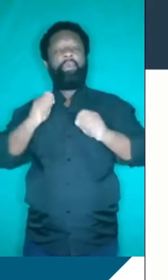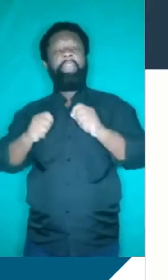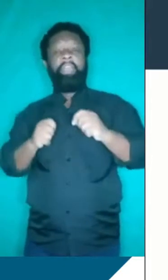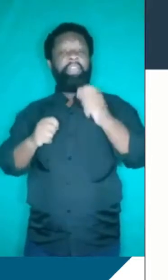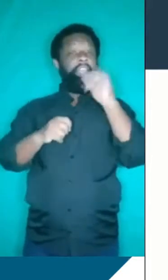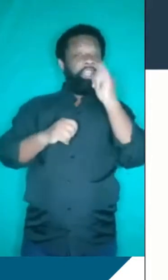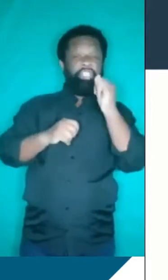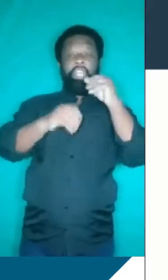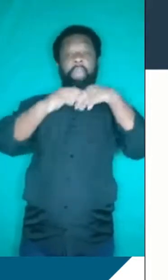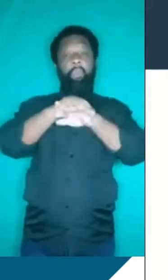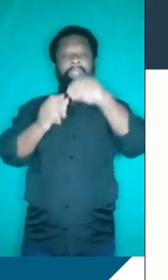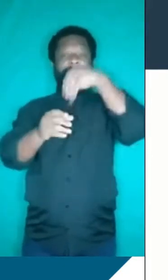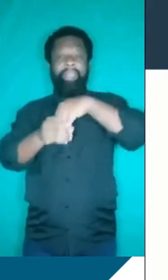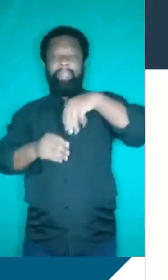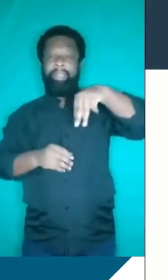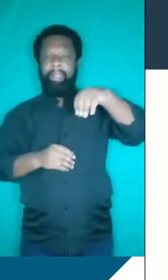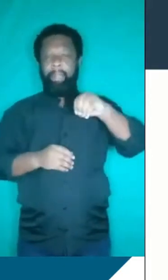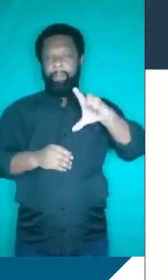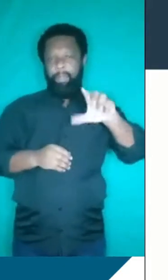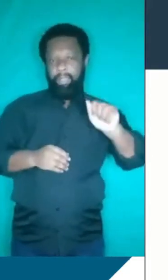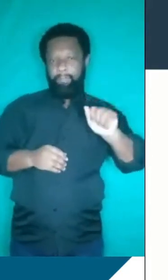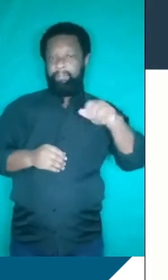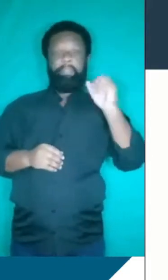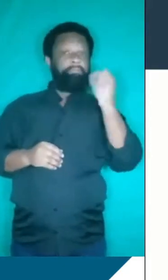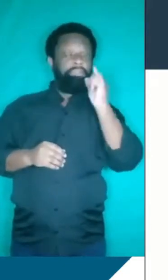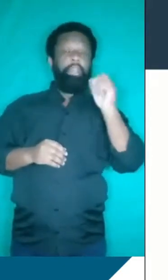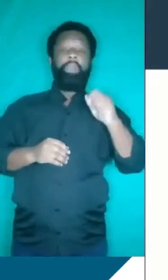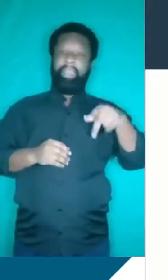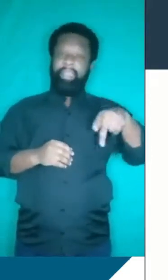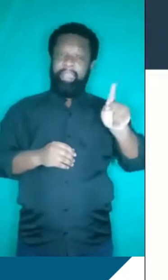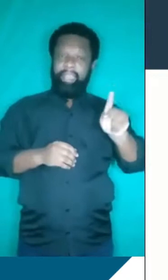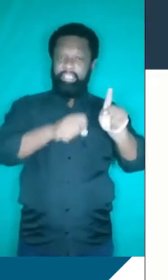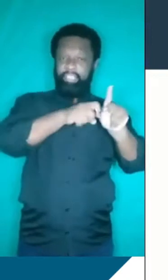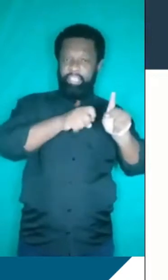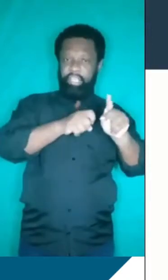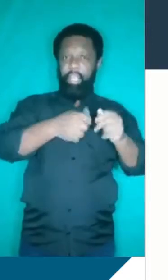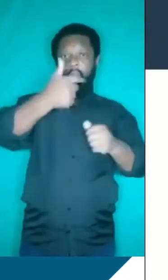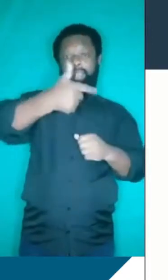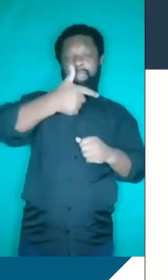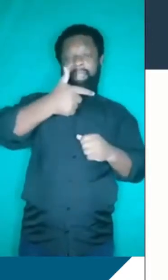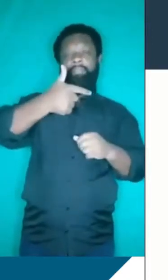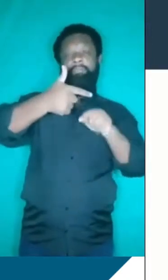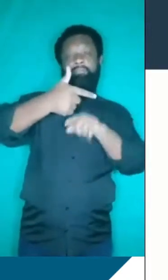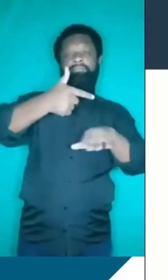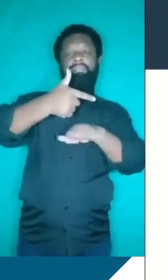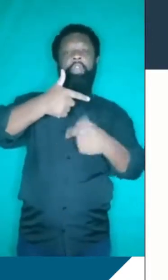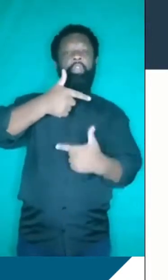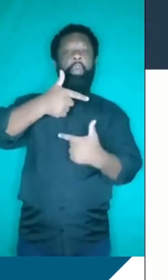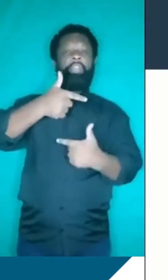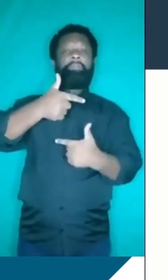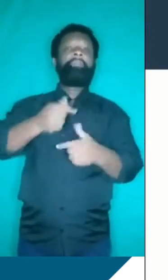armazenar nessa mola. Então, a energia potencial elástica vai ser kx ao quadrado sobre 2. Quem é o K? É a